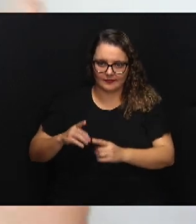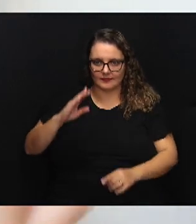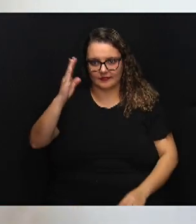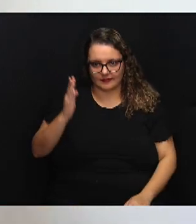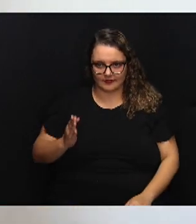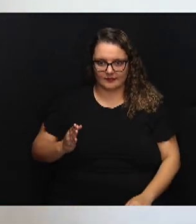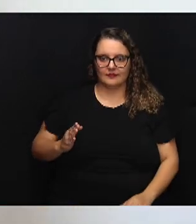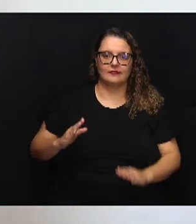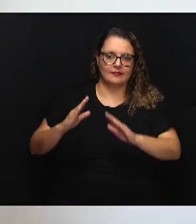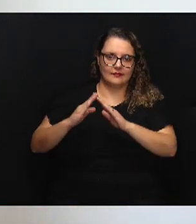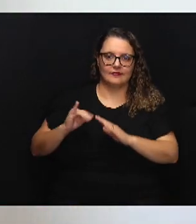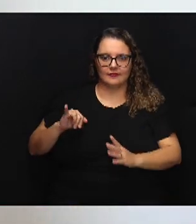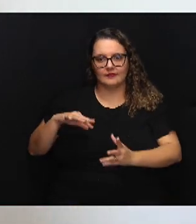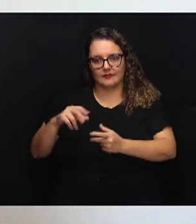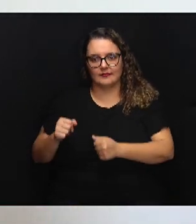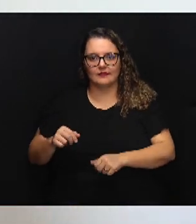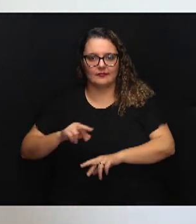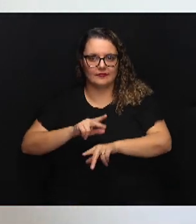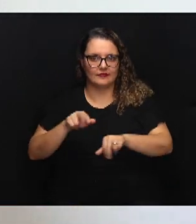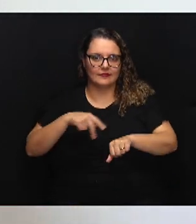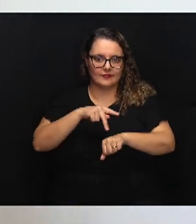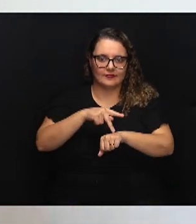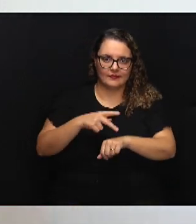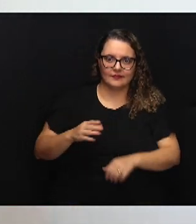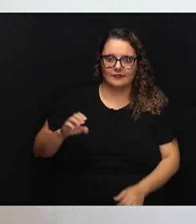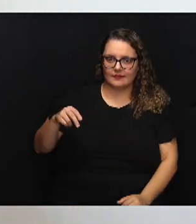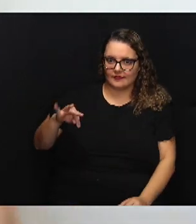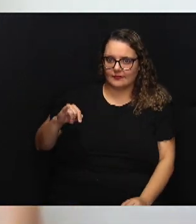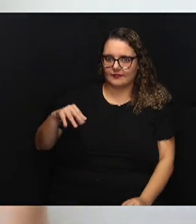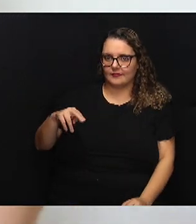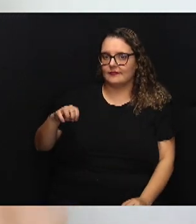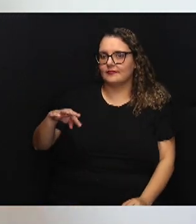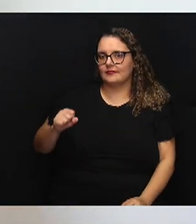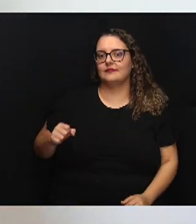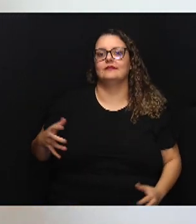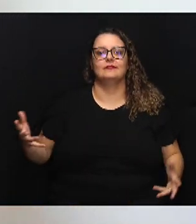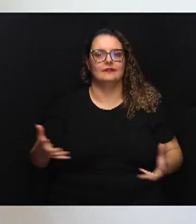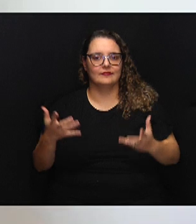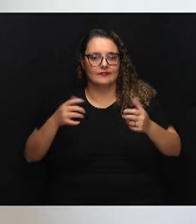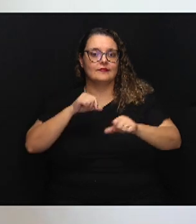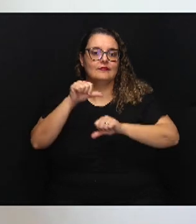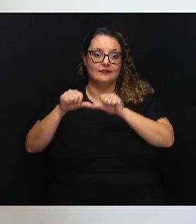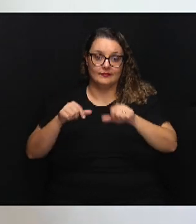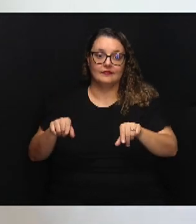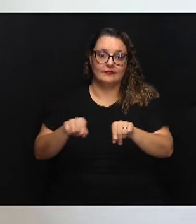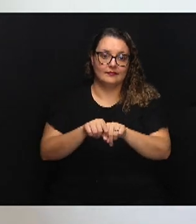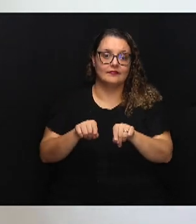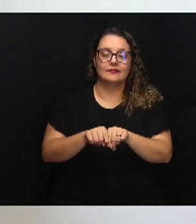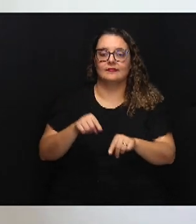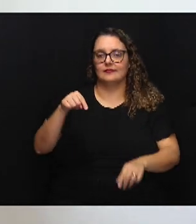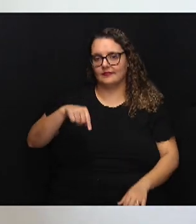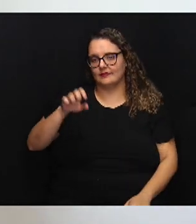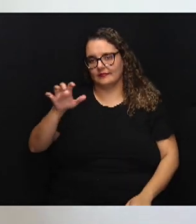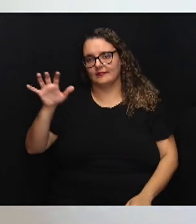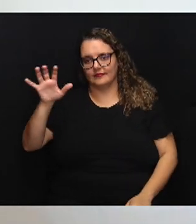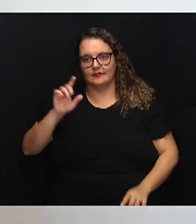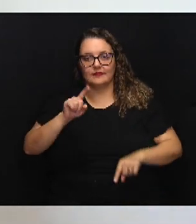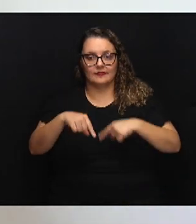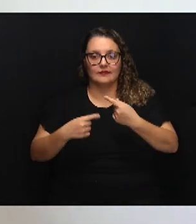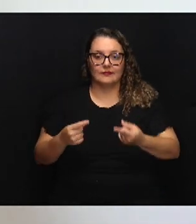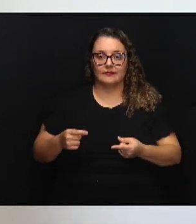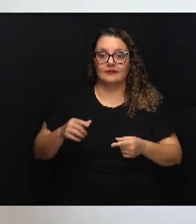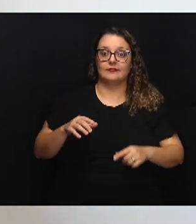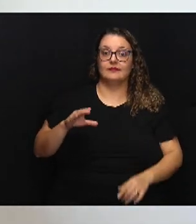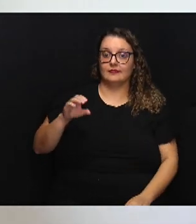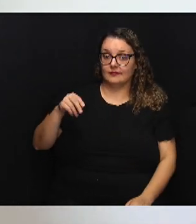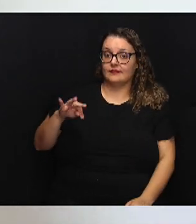exterior, diferentes países e continentes, e que a motivação para mudar, inclusive, né, aqui para a Europa ou para outros continentes,